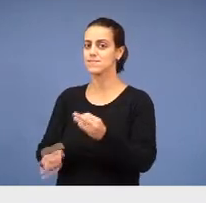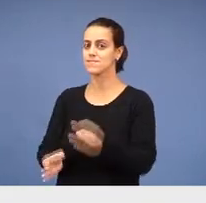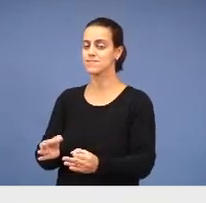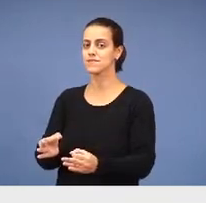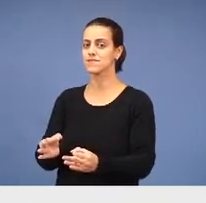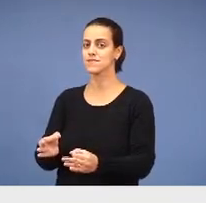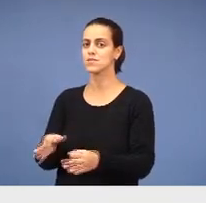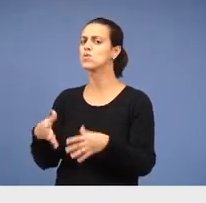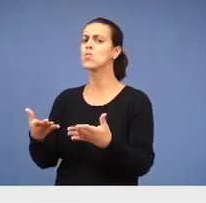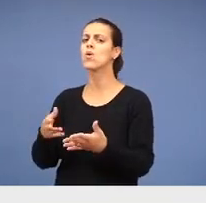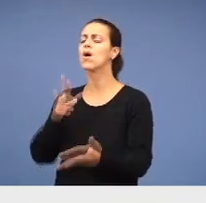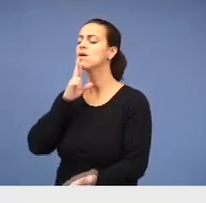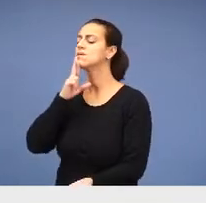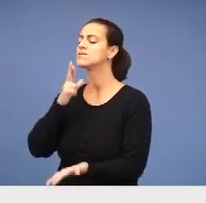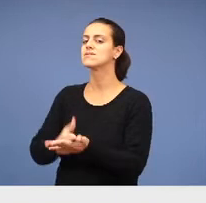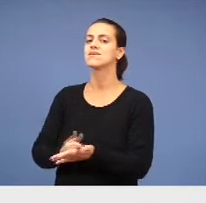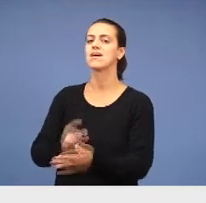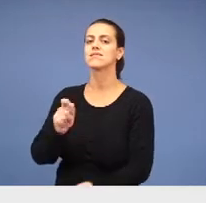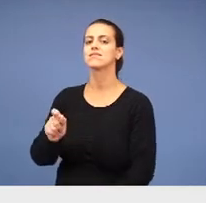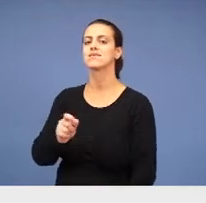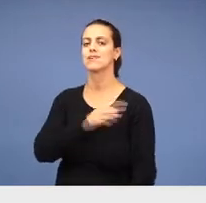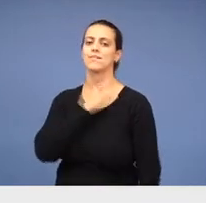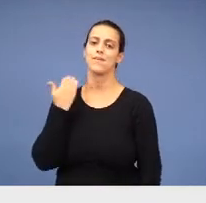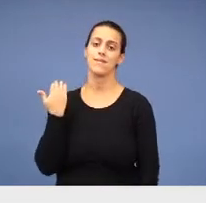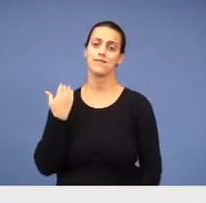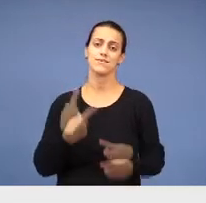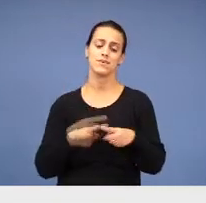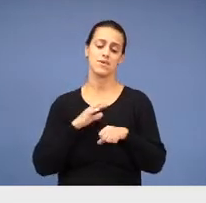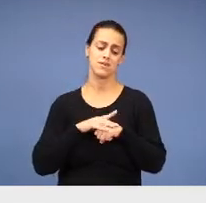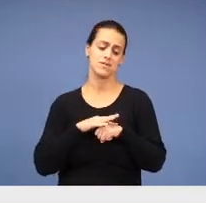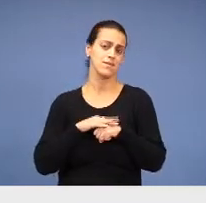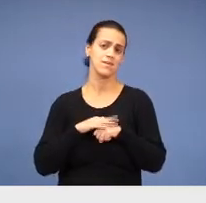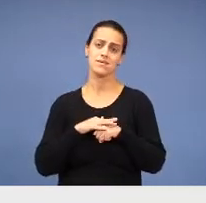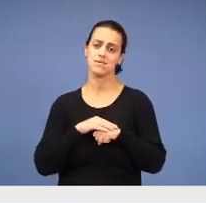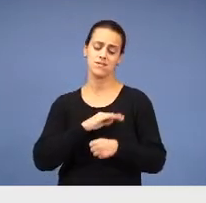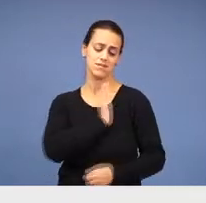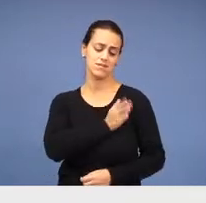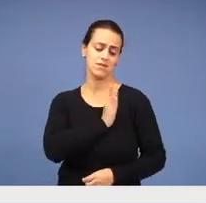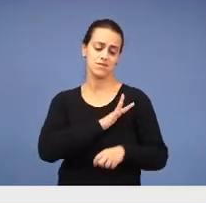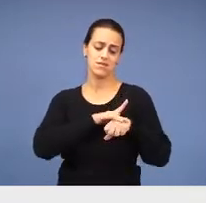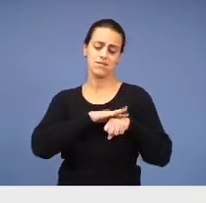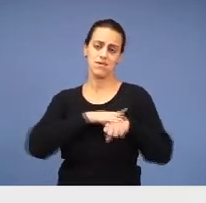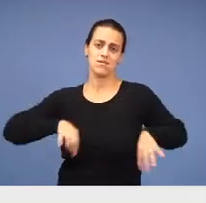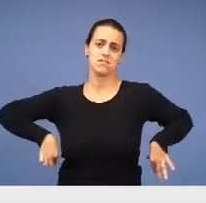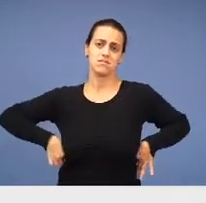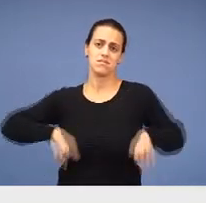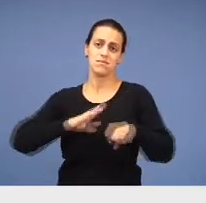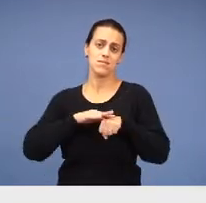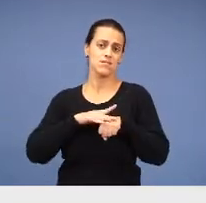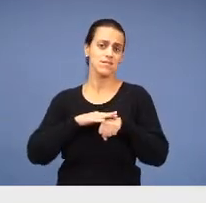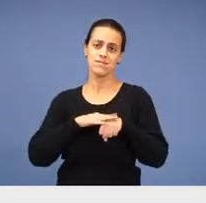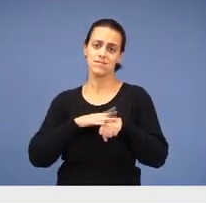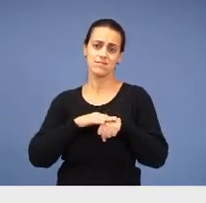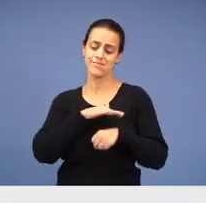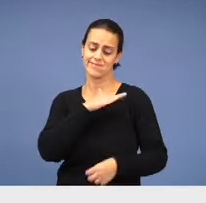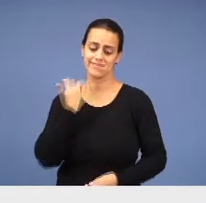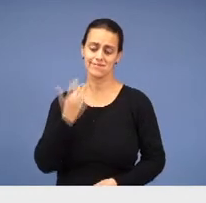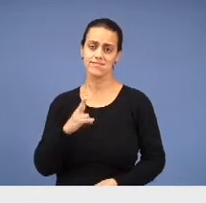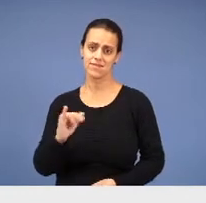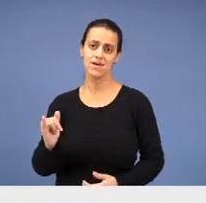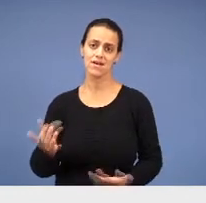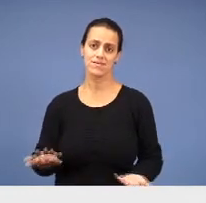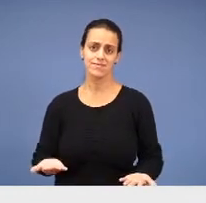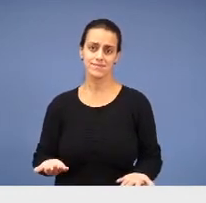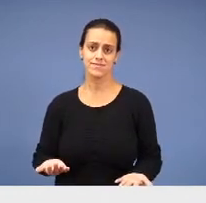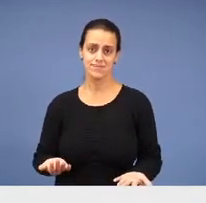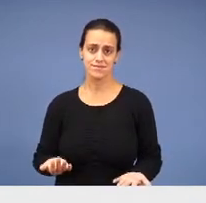jeito. Juntou as duas coisas, vai morrer mesmo. Pode morrer na hora, mas passa uns dias e morre depois. Ninguém fique triste com isso. Tem